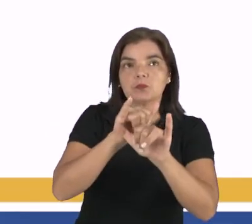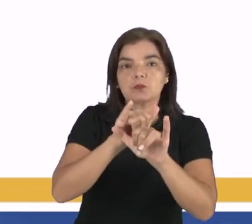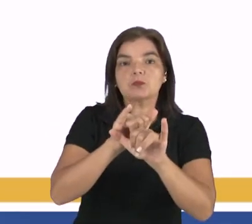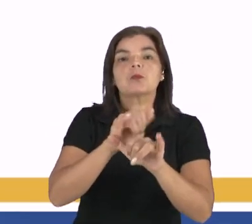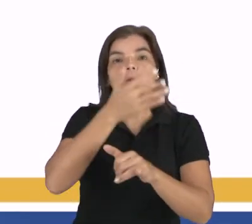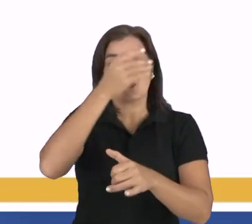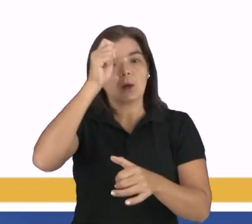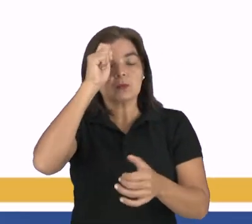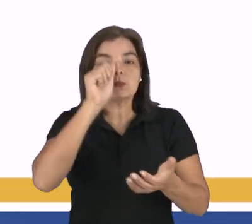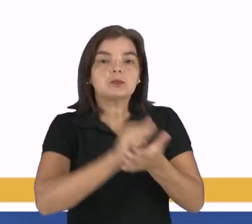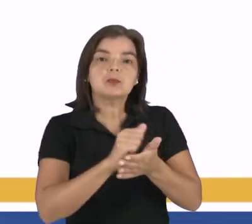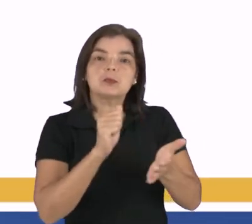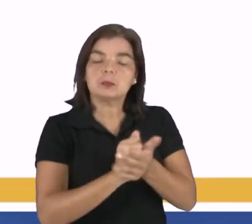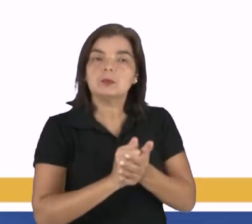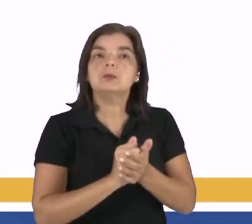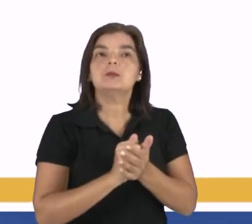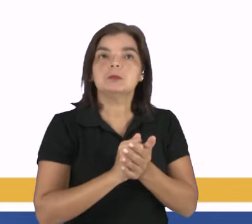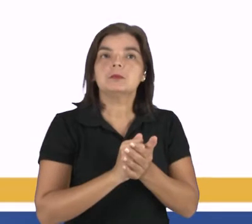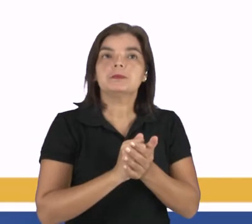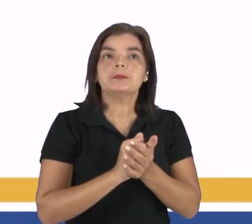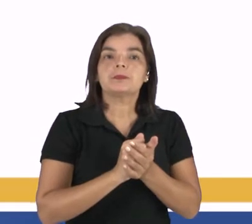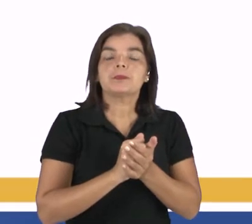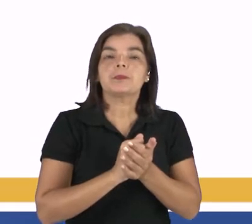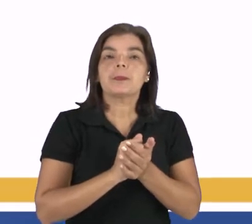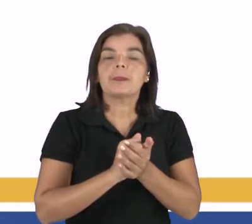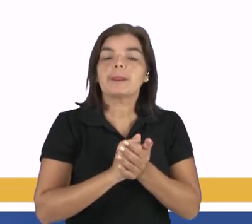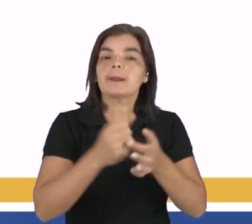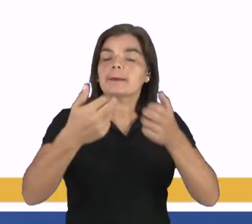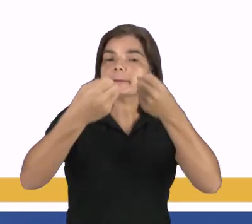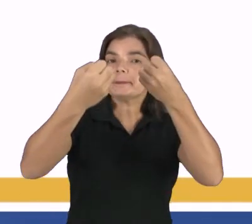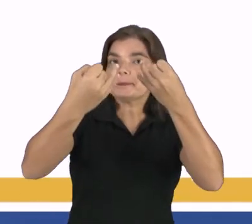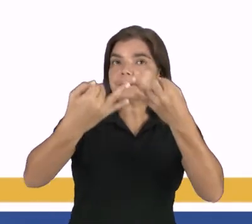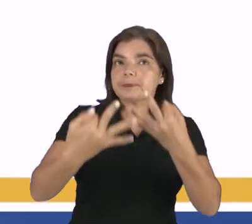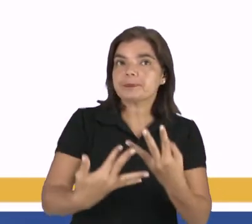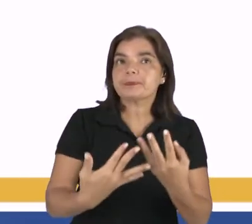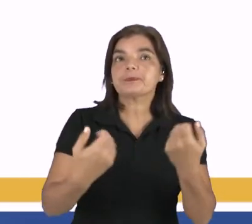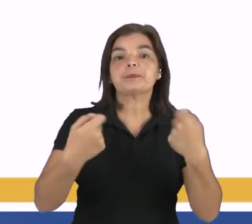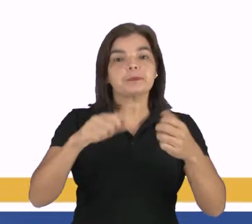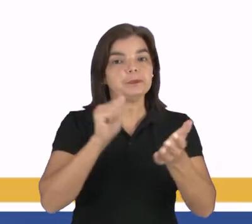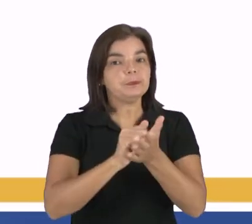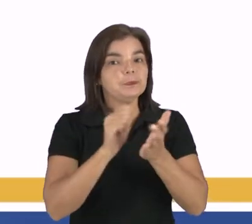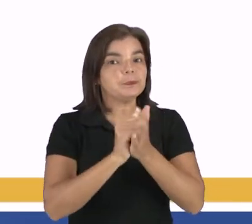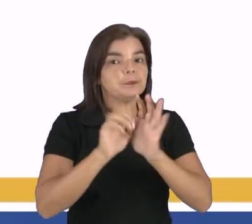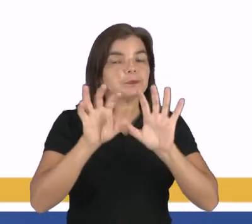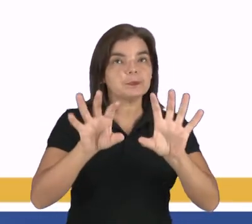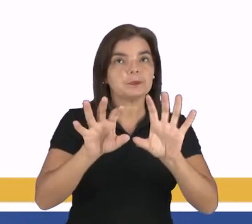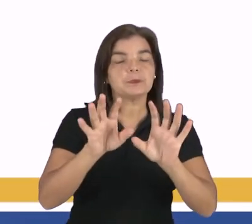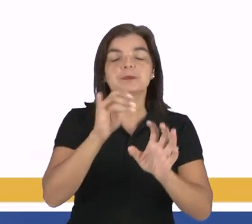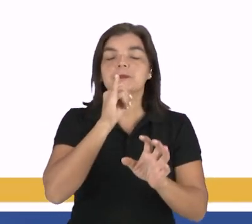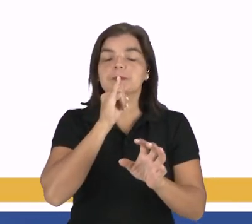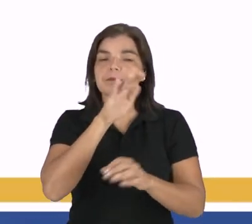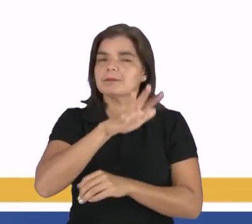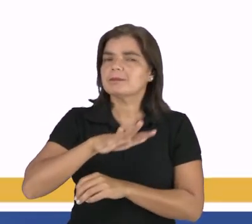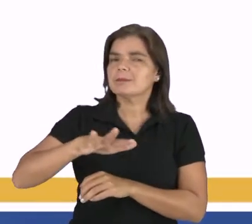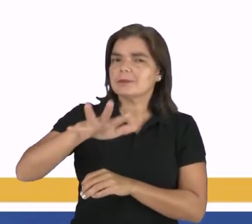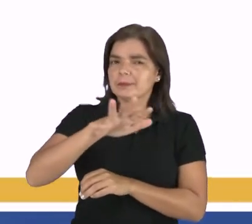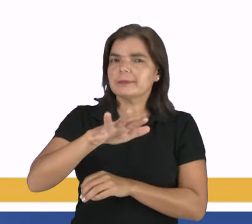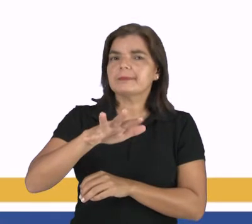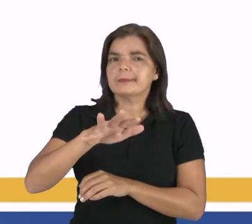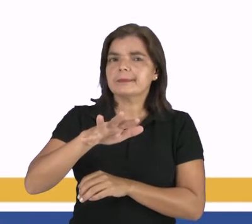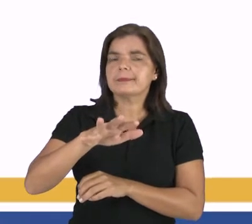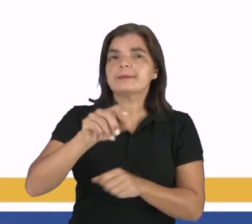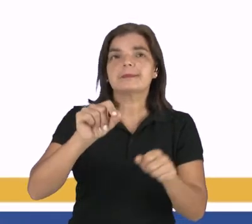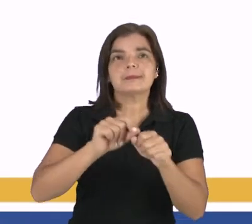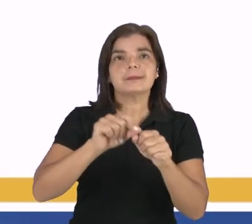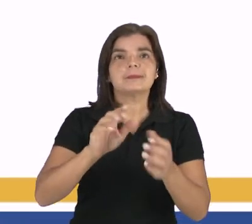do autor diante do que está sendo falado no enunciado. Então, geralmente, vocês gostam muito